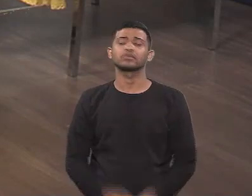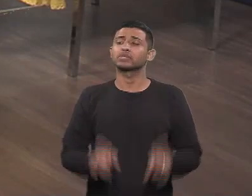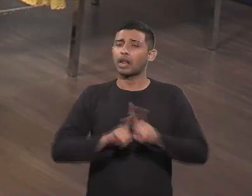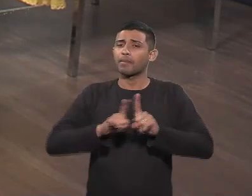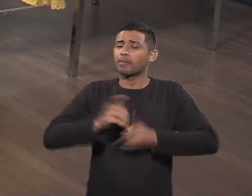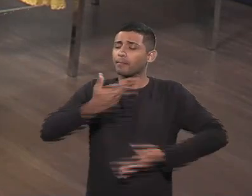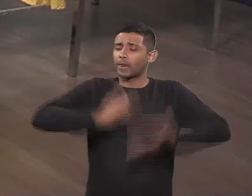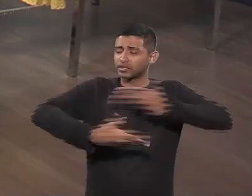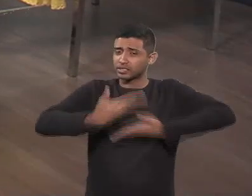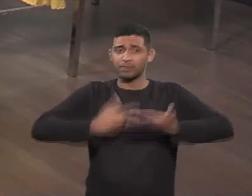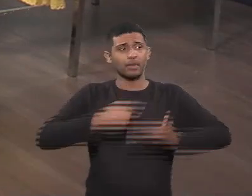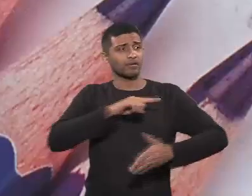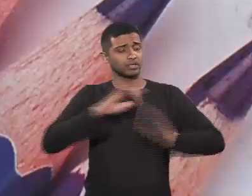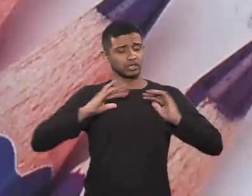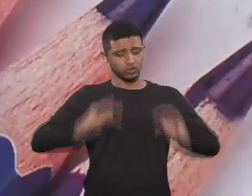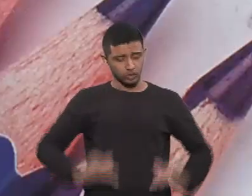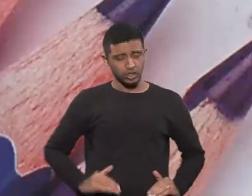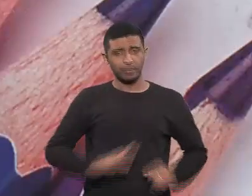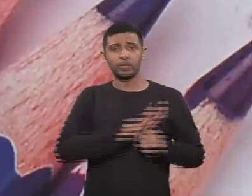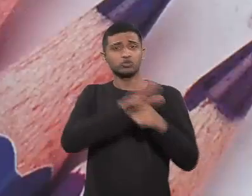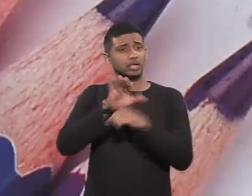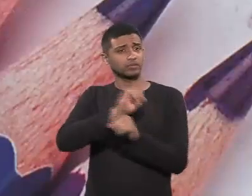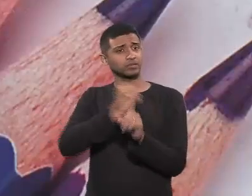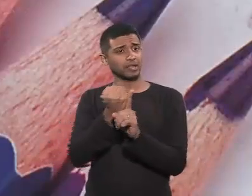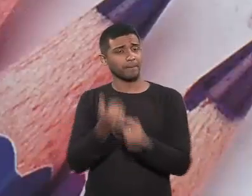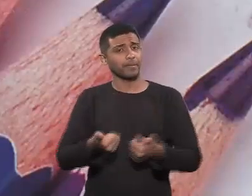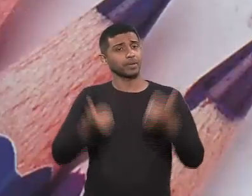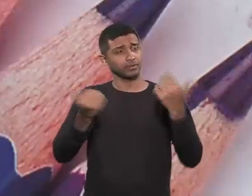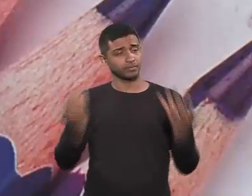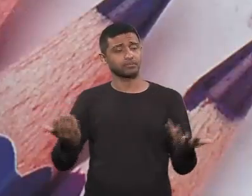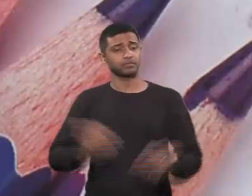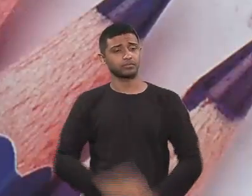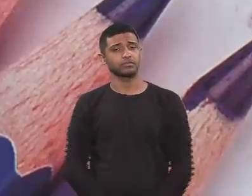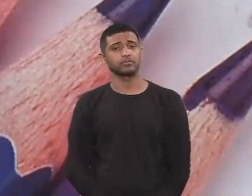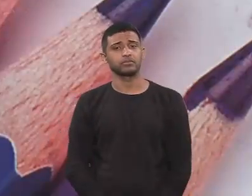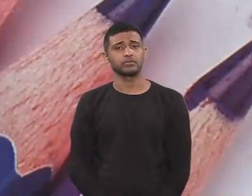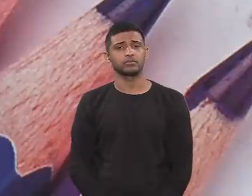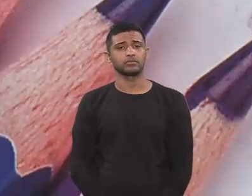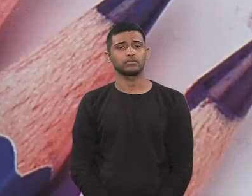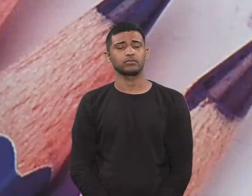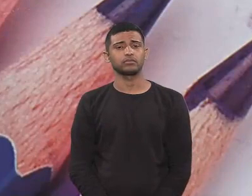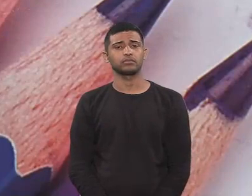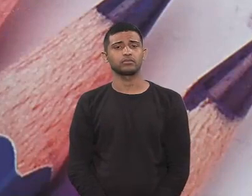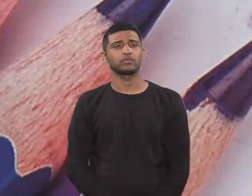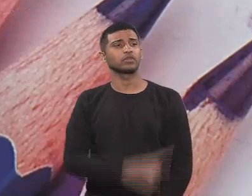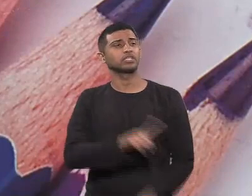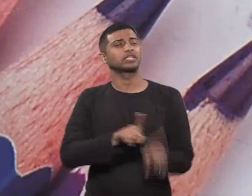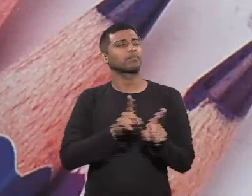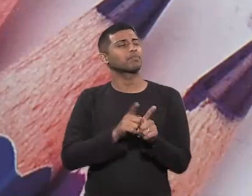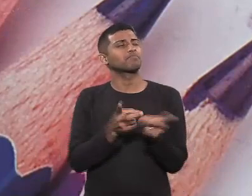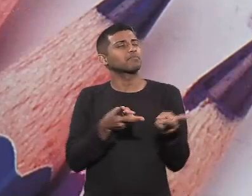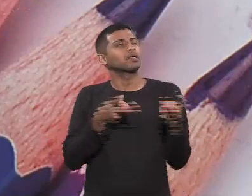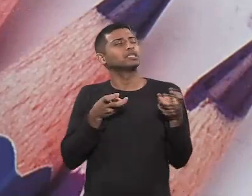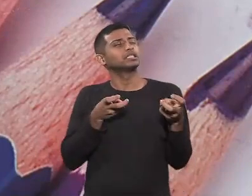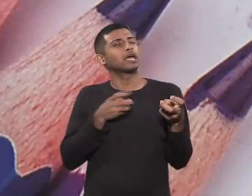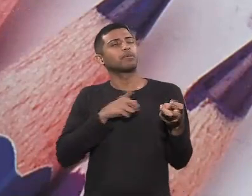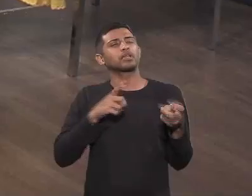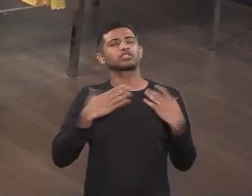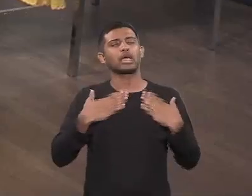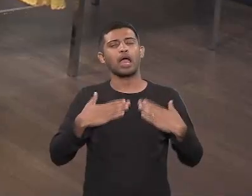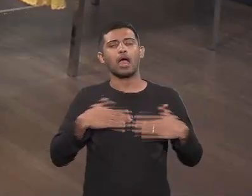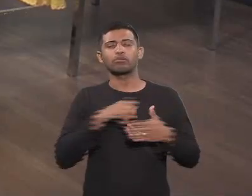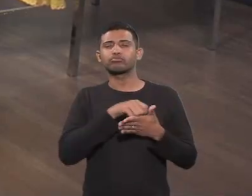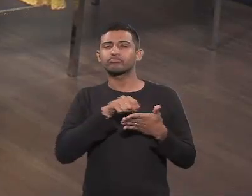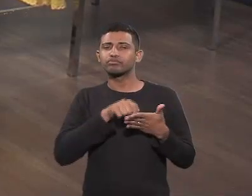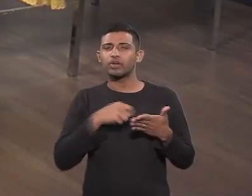conseguem ler muito. E participar ativamente como cidadão por uma sociedade melhor. Né? E eles têm... E E engajar. assim, você Na vê a leveza, coletividade. né? E você